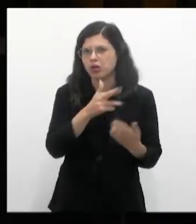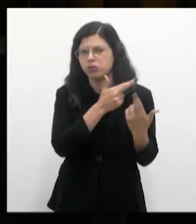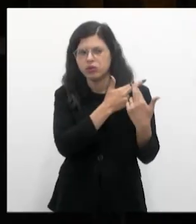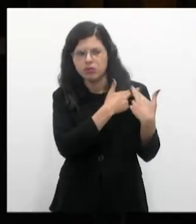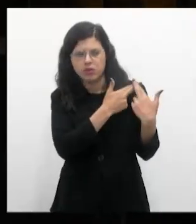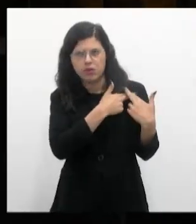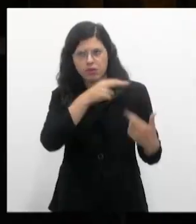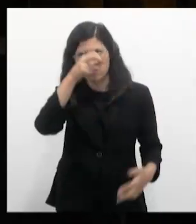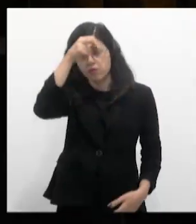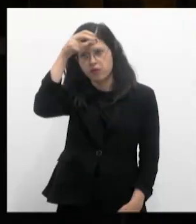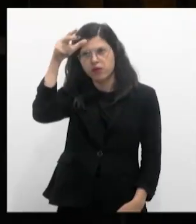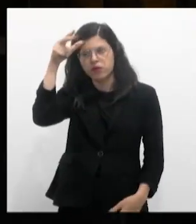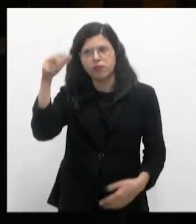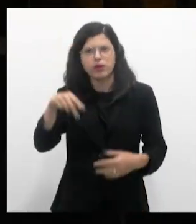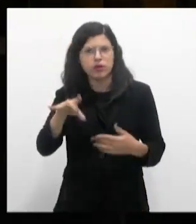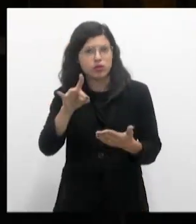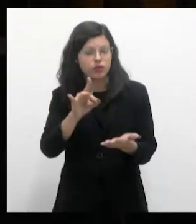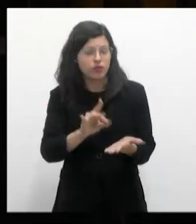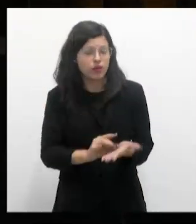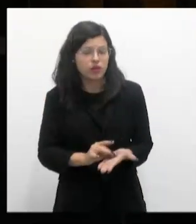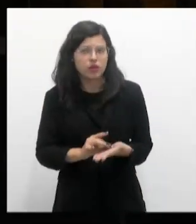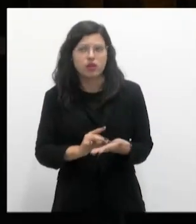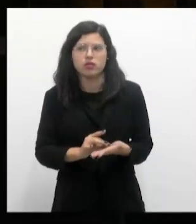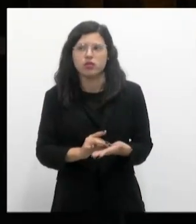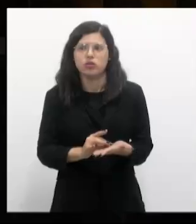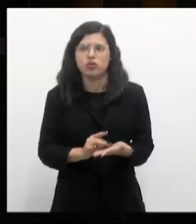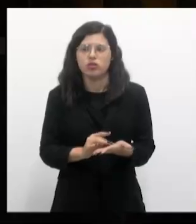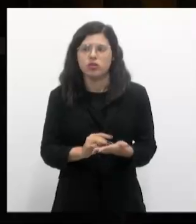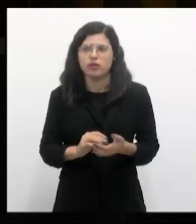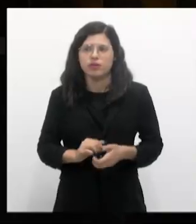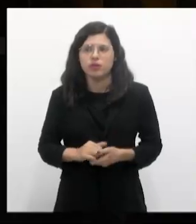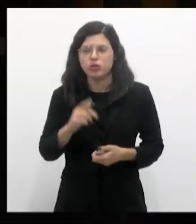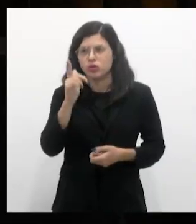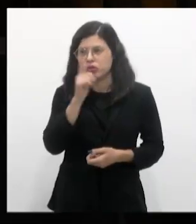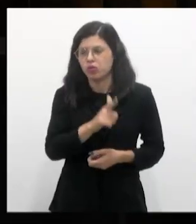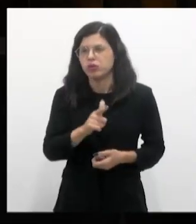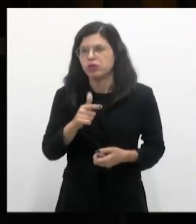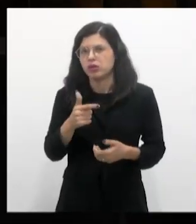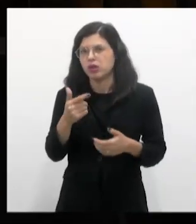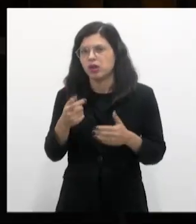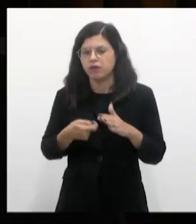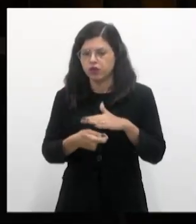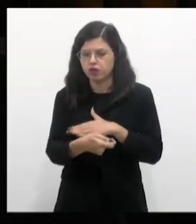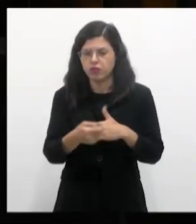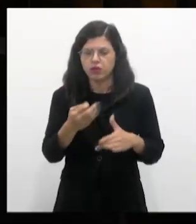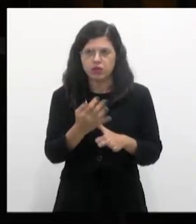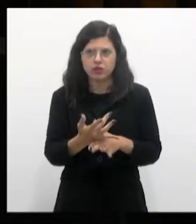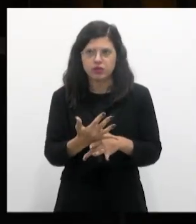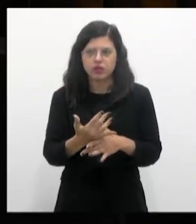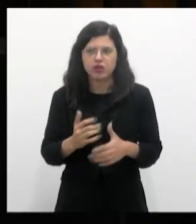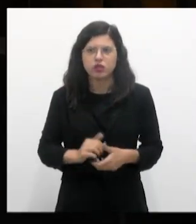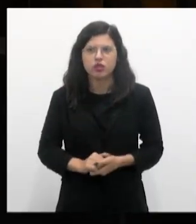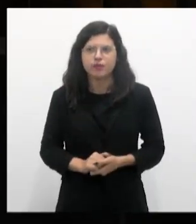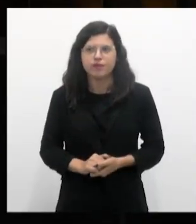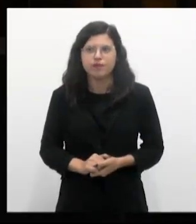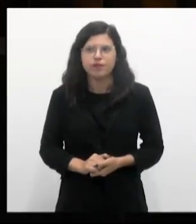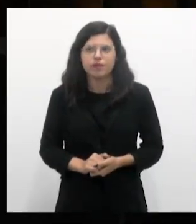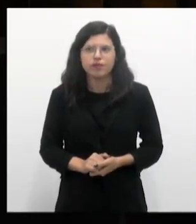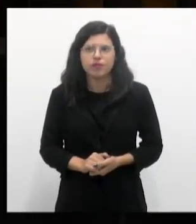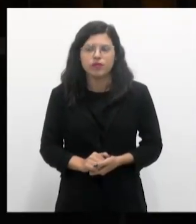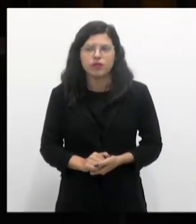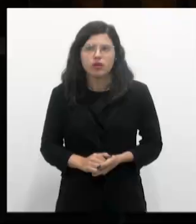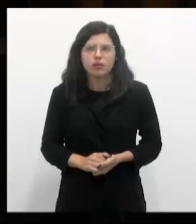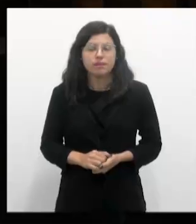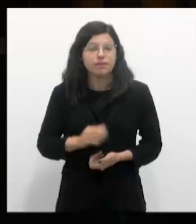que, de fato, possamos estar levando para a cidade esse investimento. E, curiosamente,